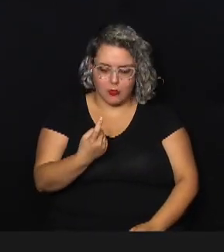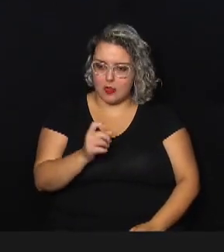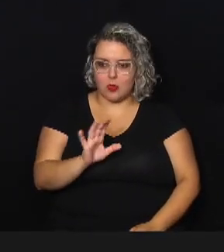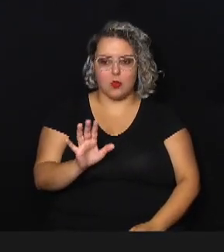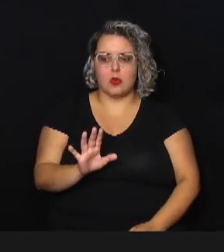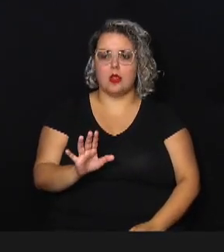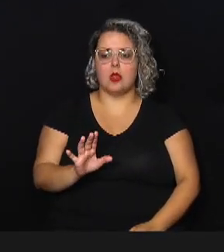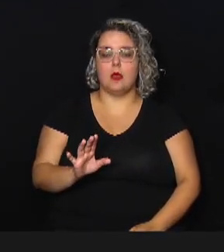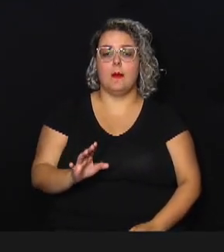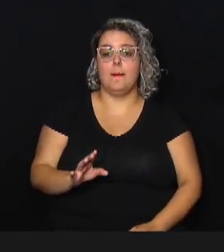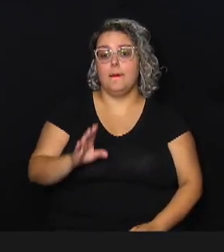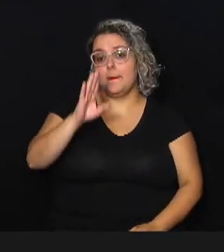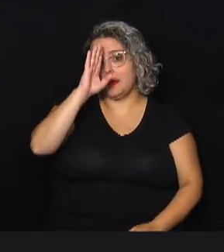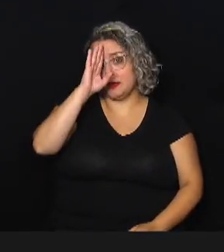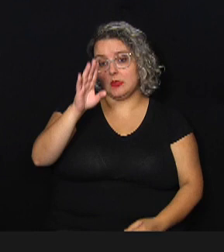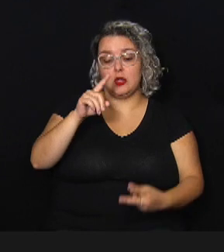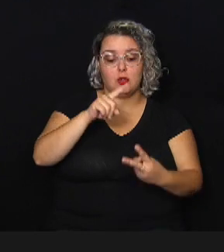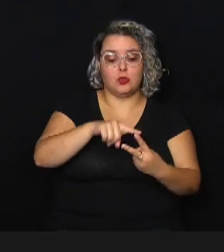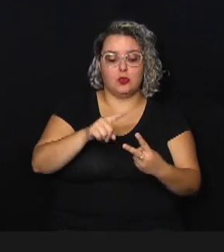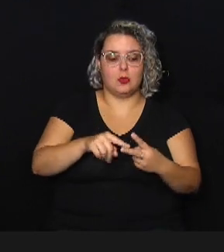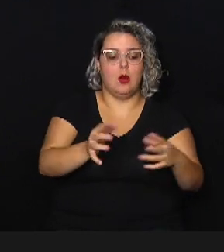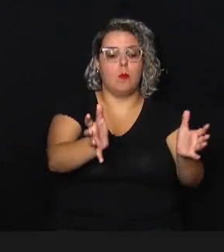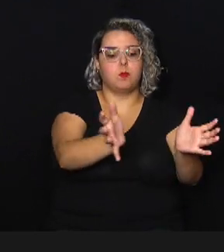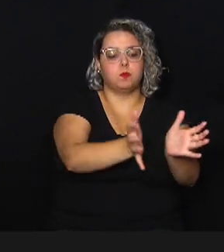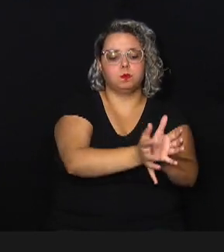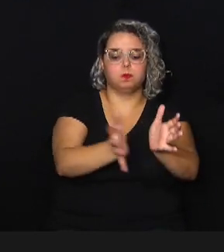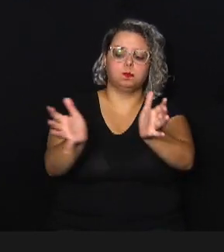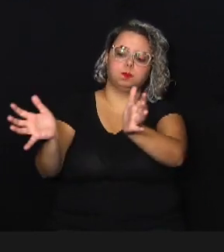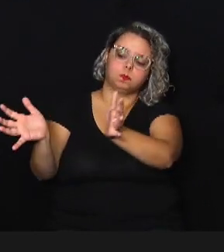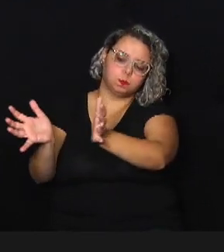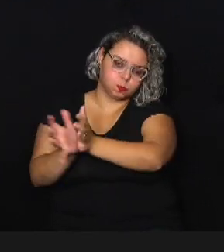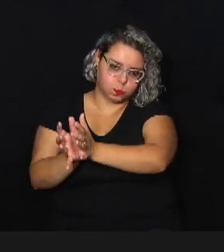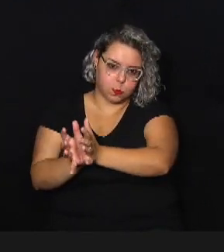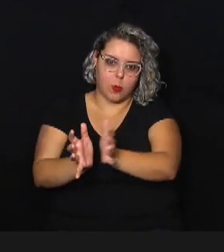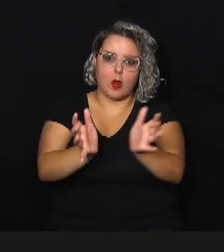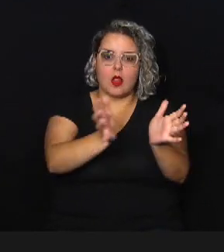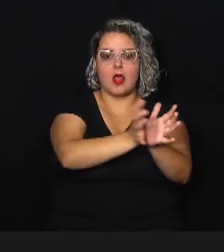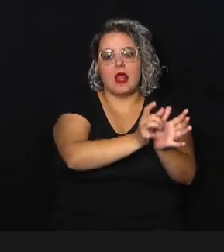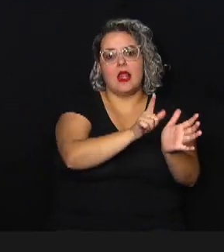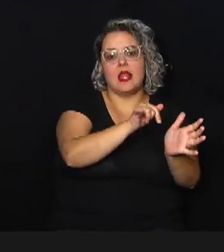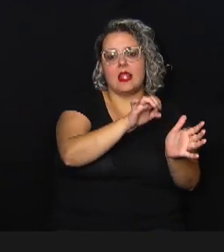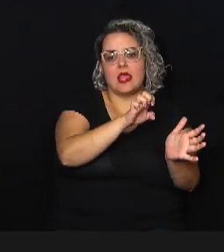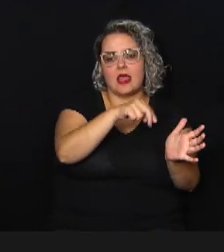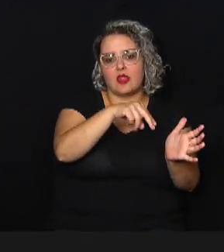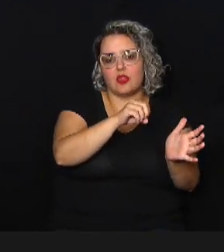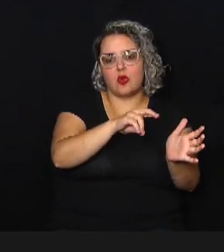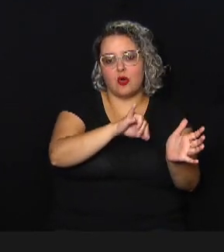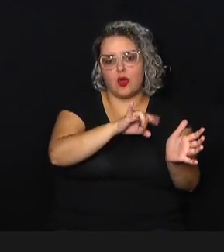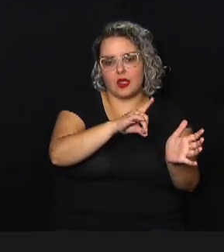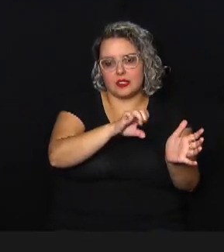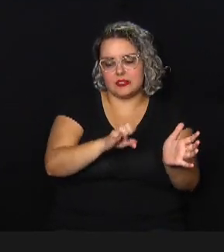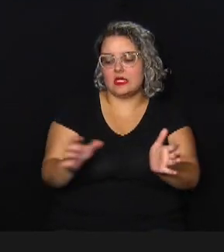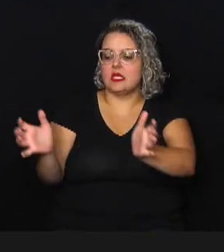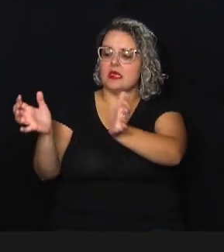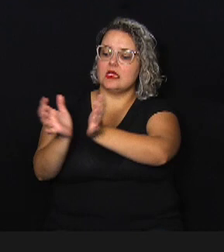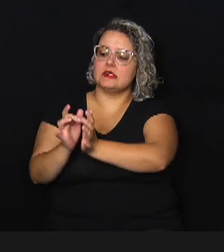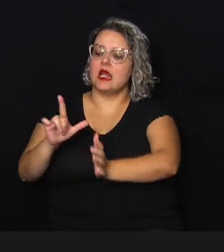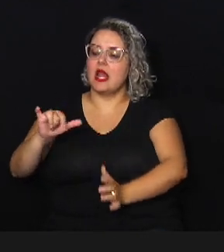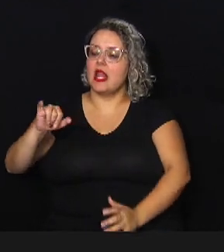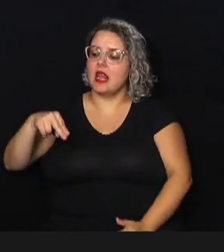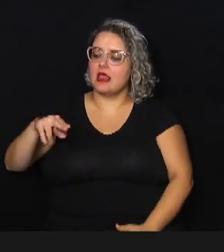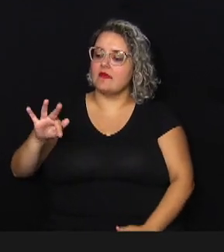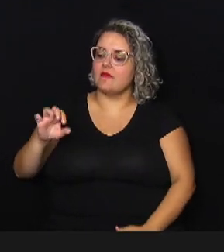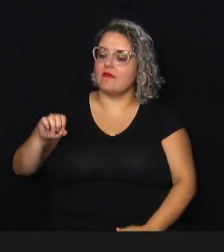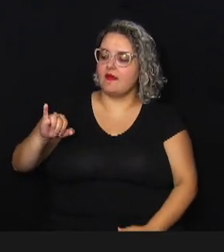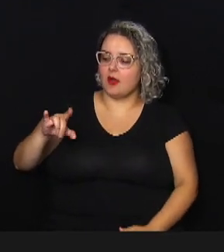você tem dois grandes grupos de leucemia. As leucemias mieloides e as leucemias linfóides, tá? Dentro